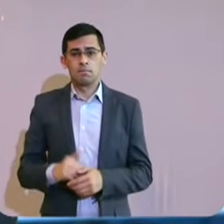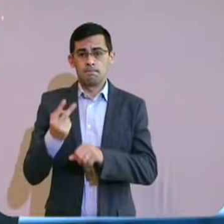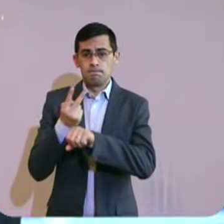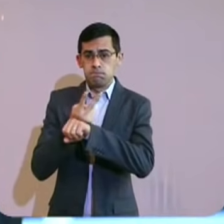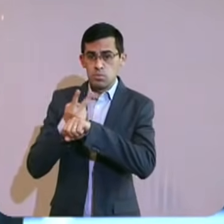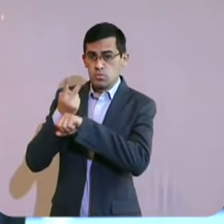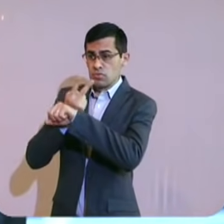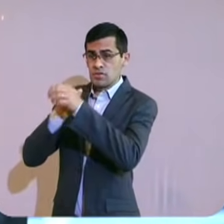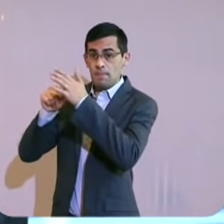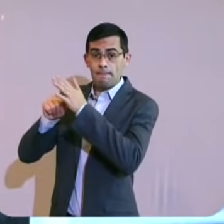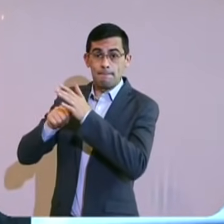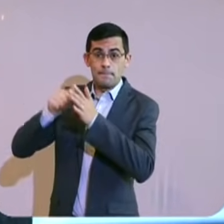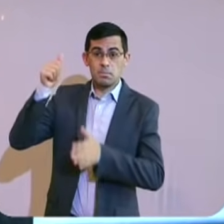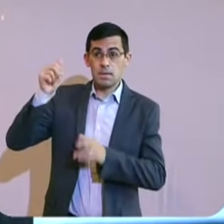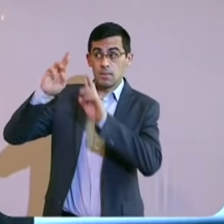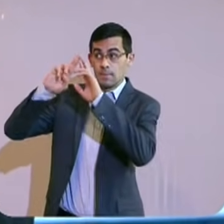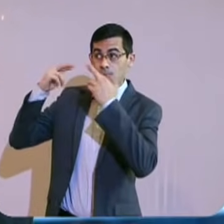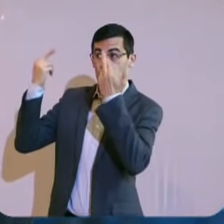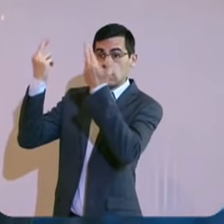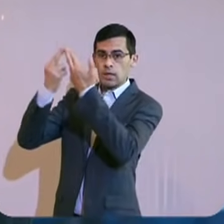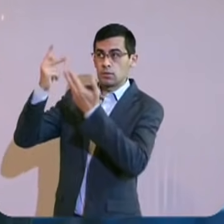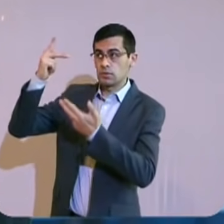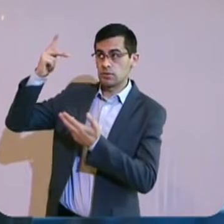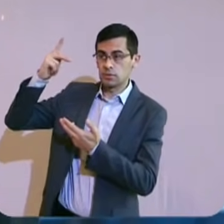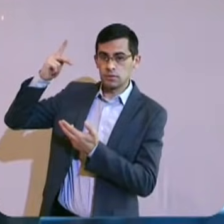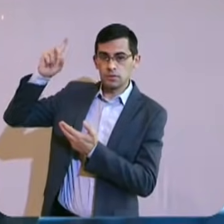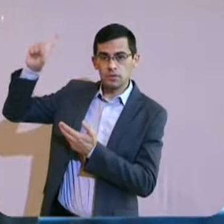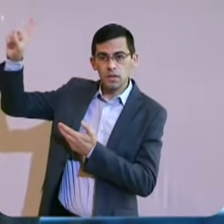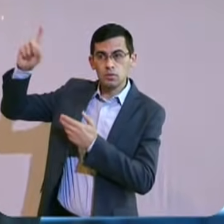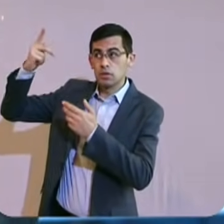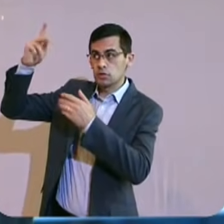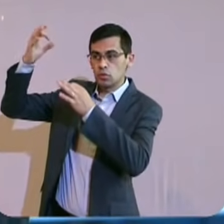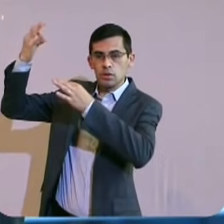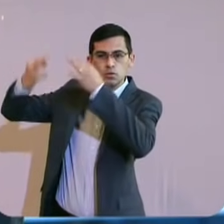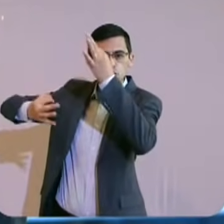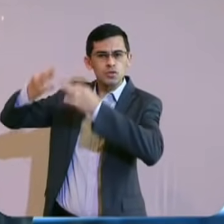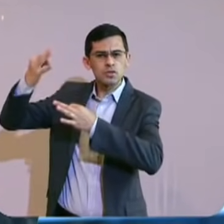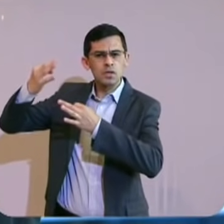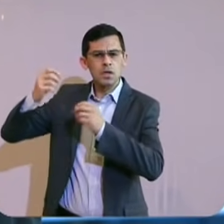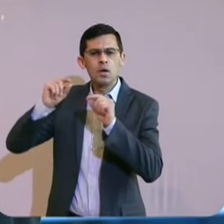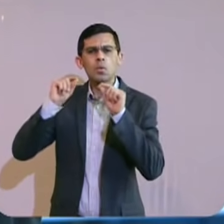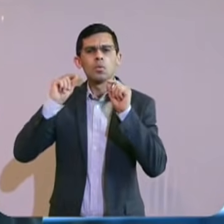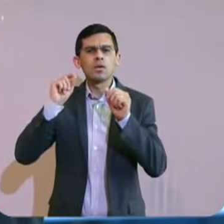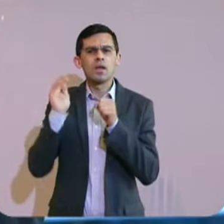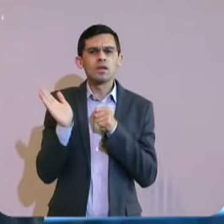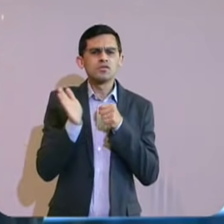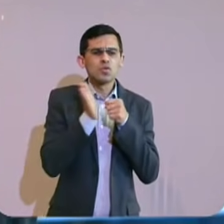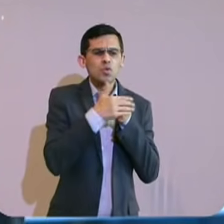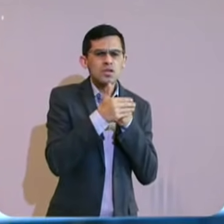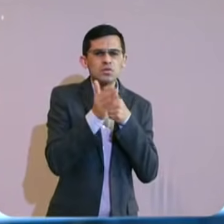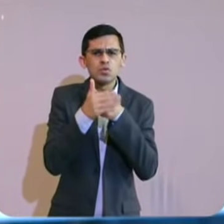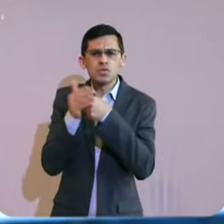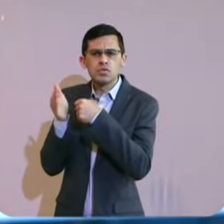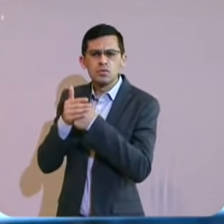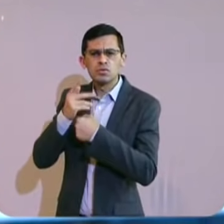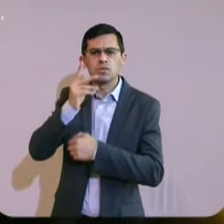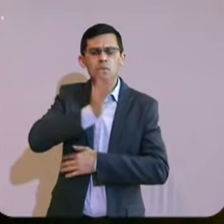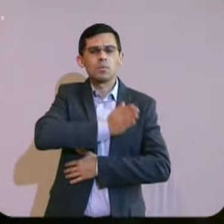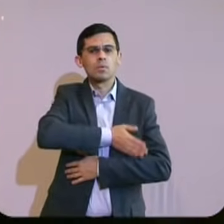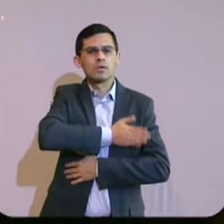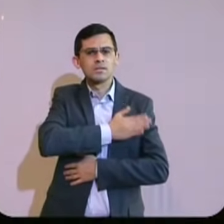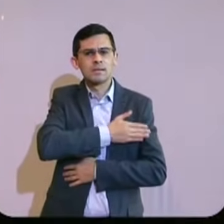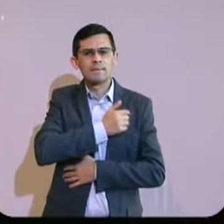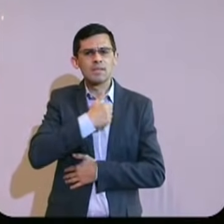Busca primeiro o reino de Deus e a sua justiça. Quais são as agendas ocultas? Eu já vi